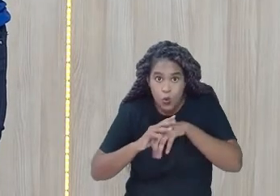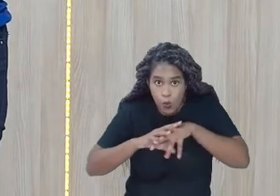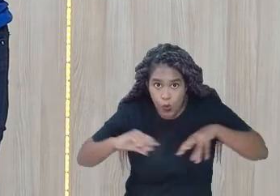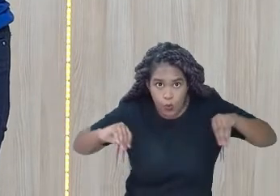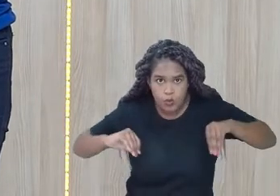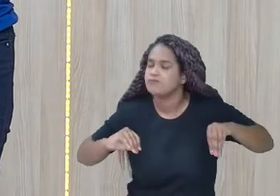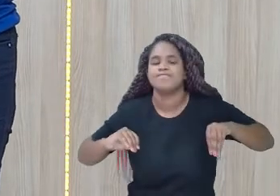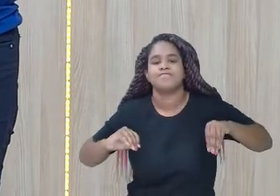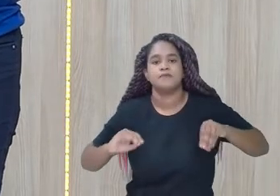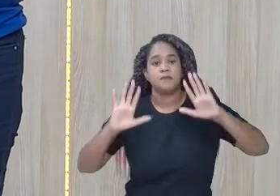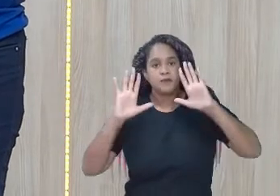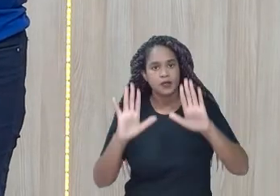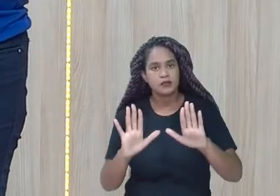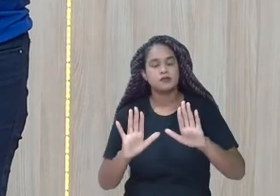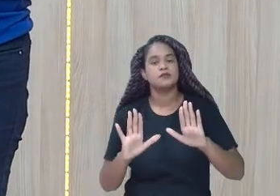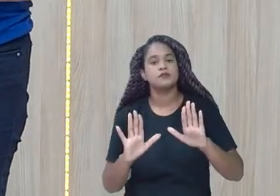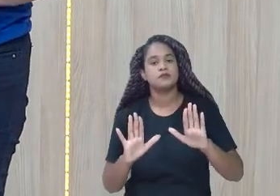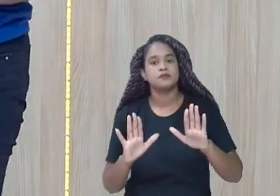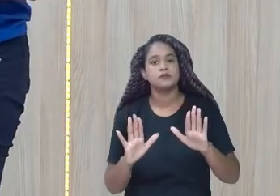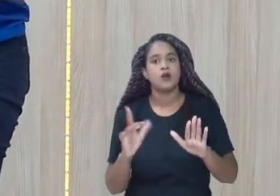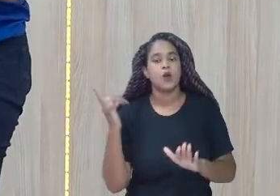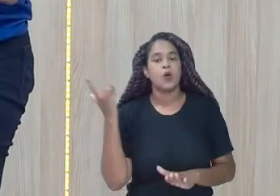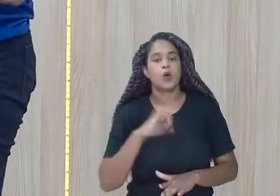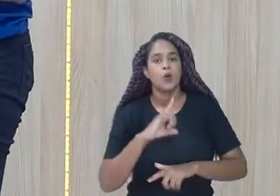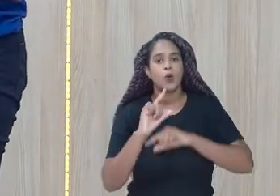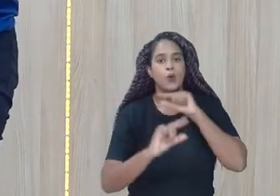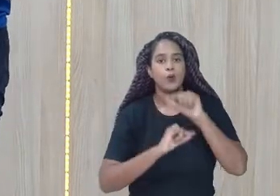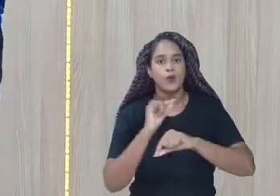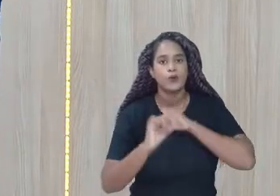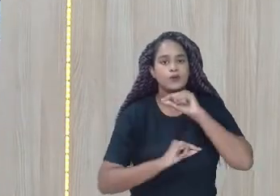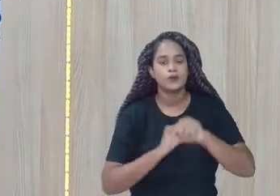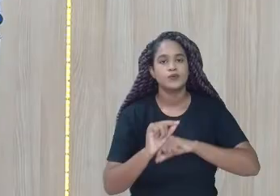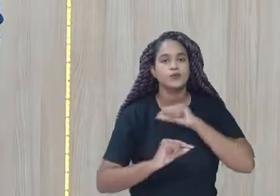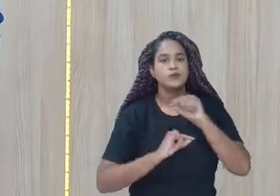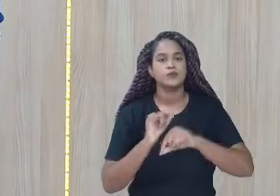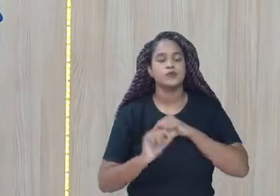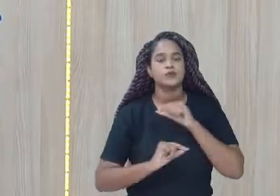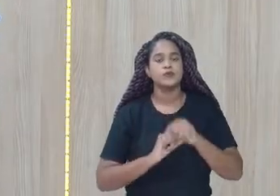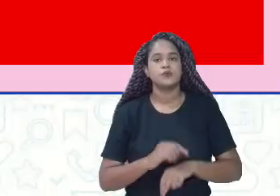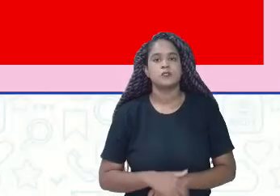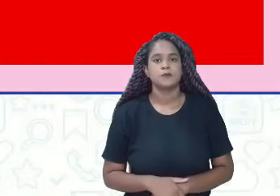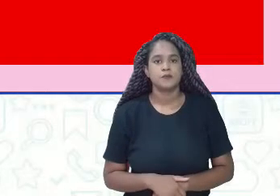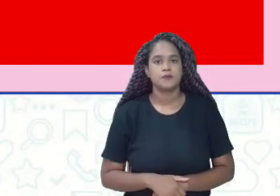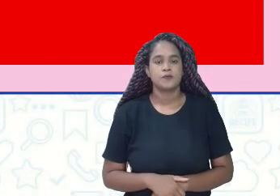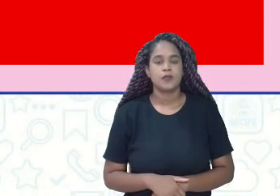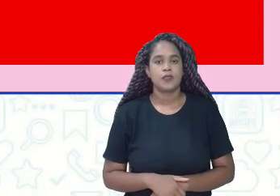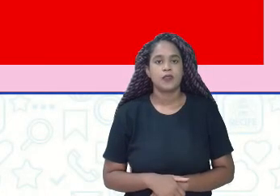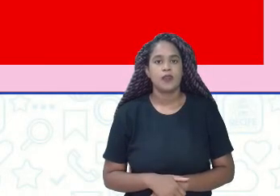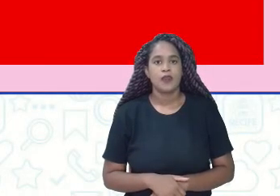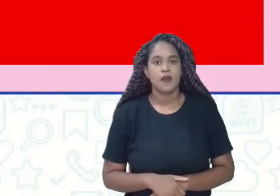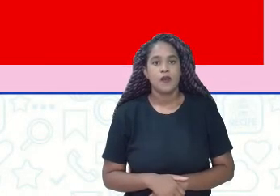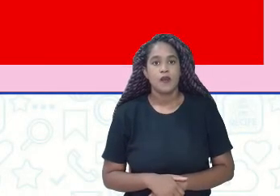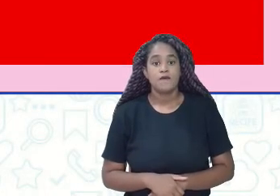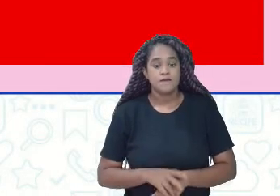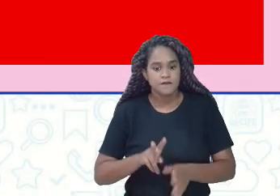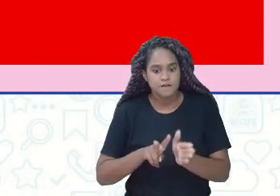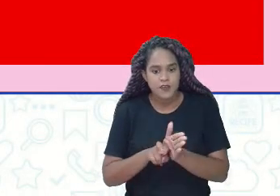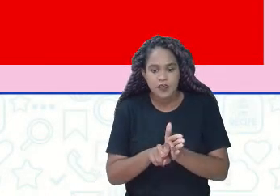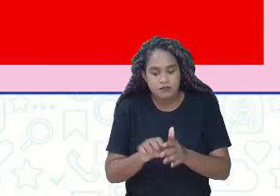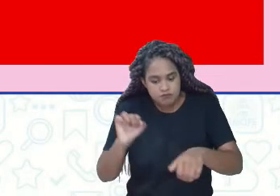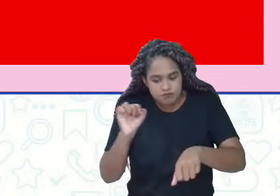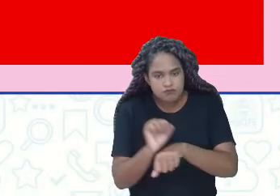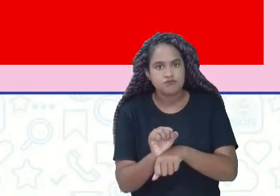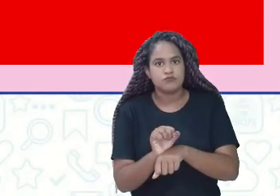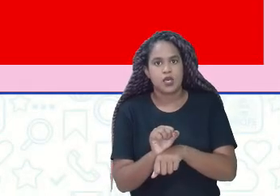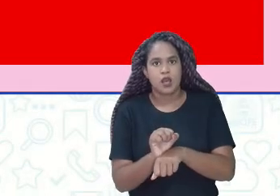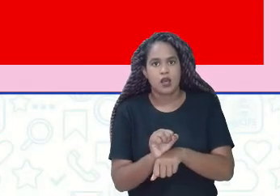até o momento, né? Mas ela também, ela pode estabilizar esse vírus para que esse